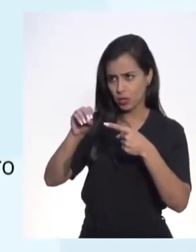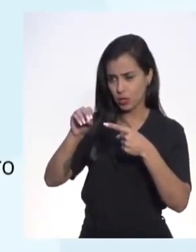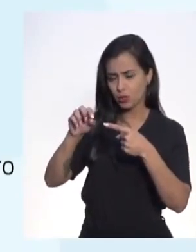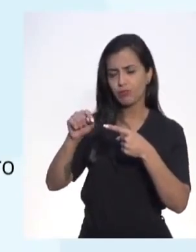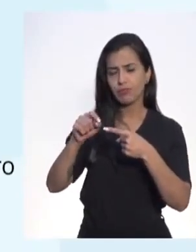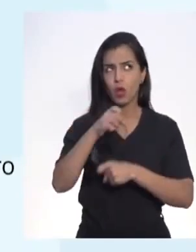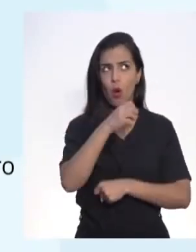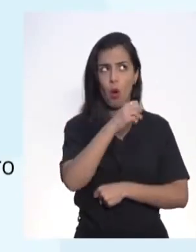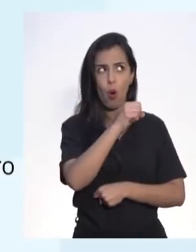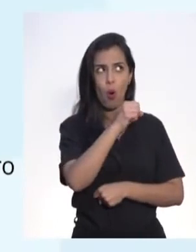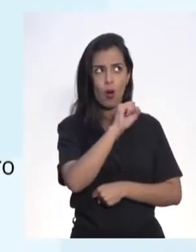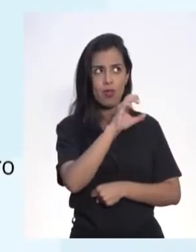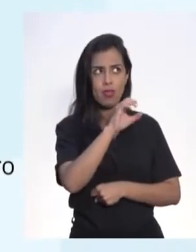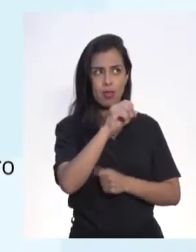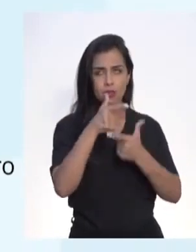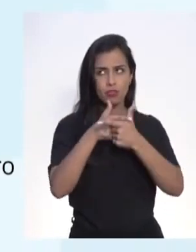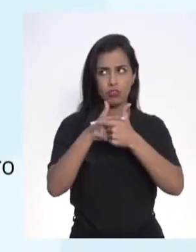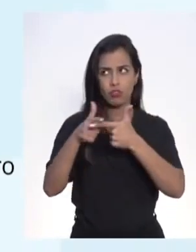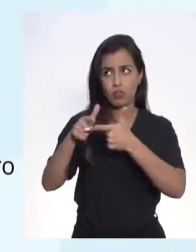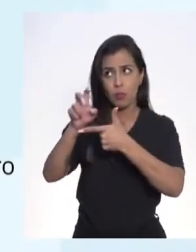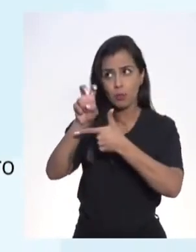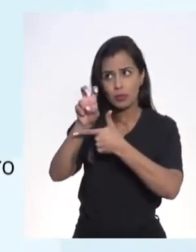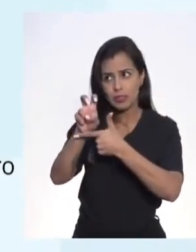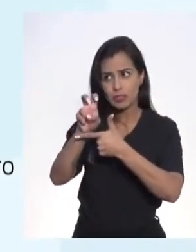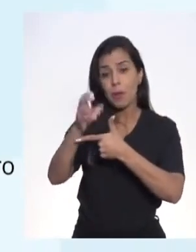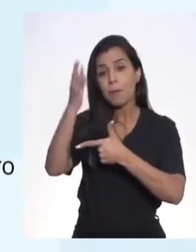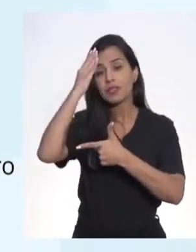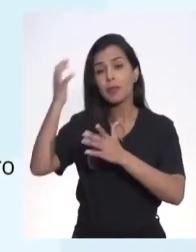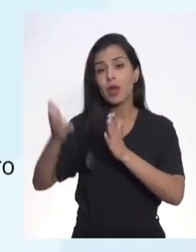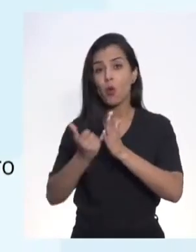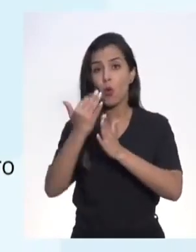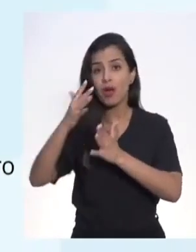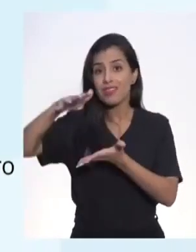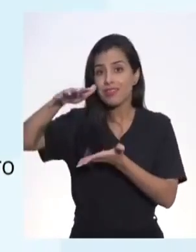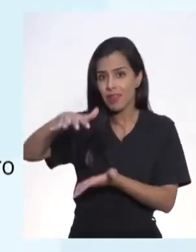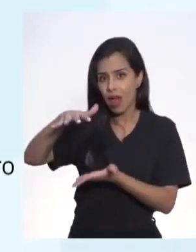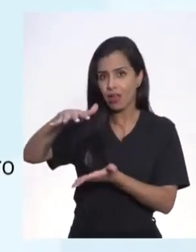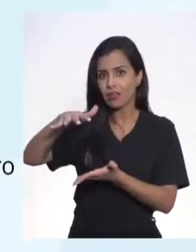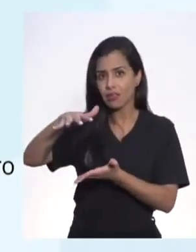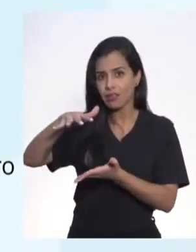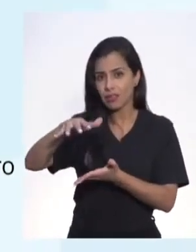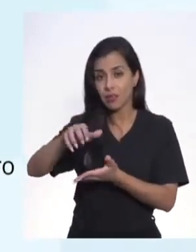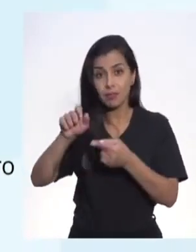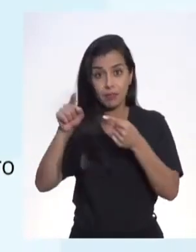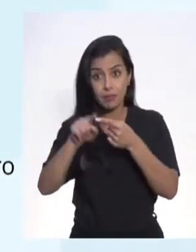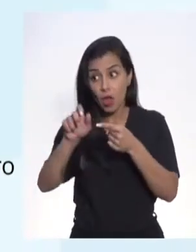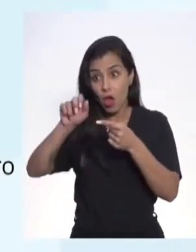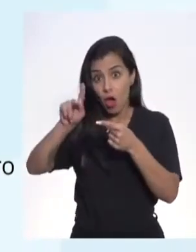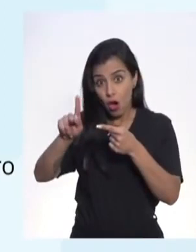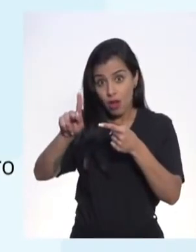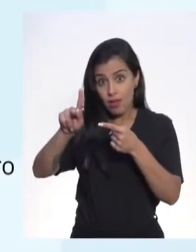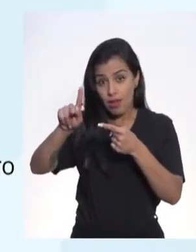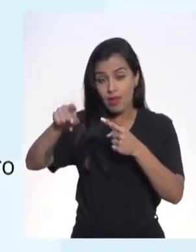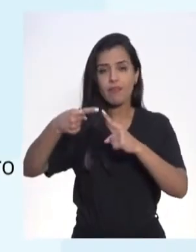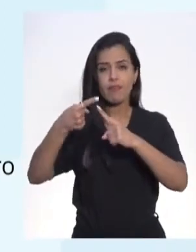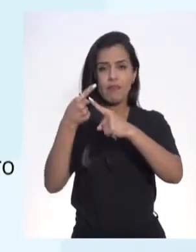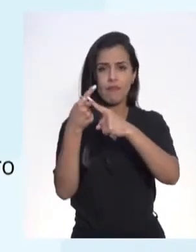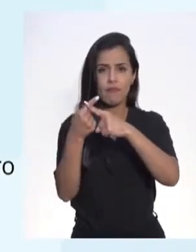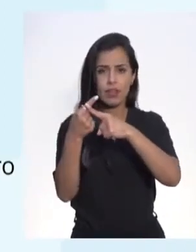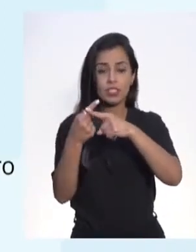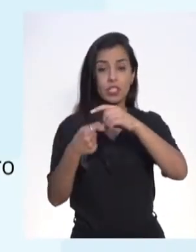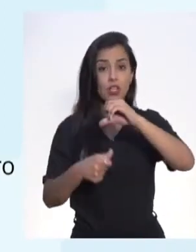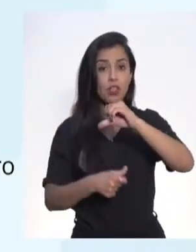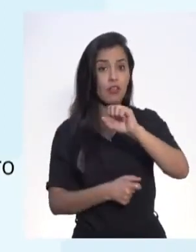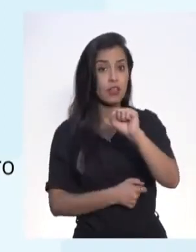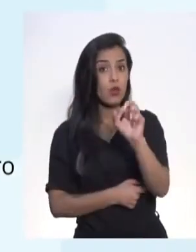dividir 80 por 5 para descobrir quantas latas eu preciso. Aí eu descobri essa quantidade, eu vou multiplicar por 98 para ver quanto que eu